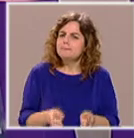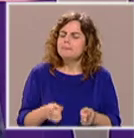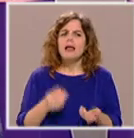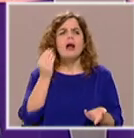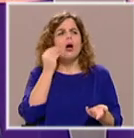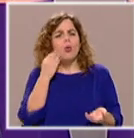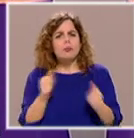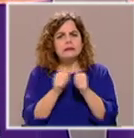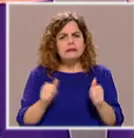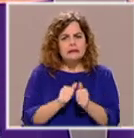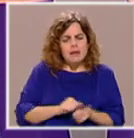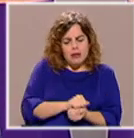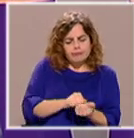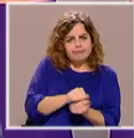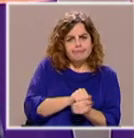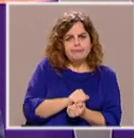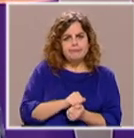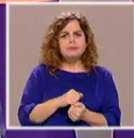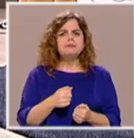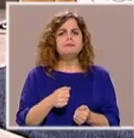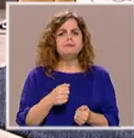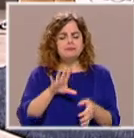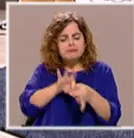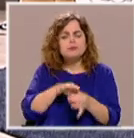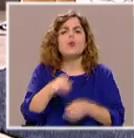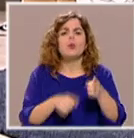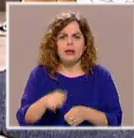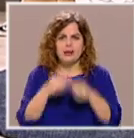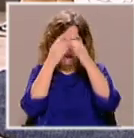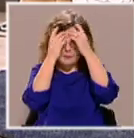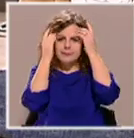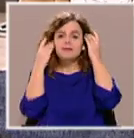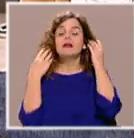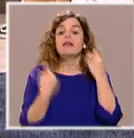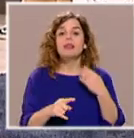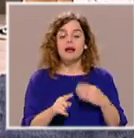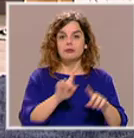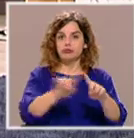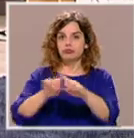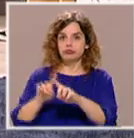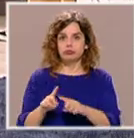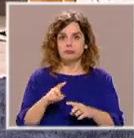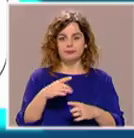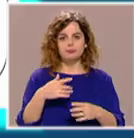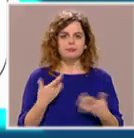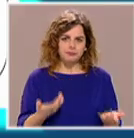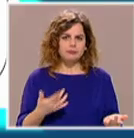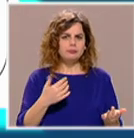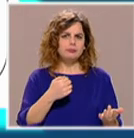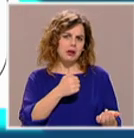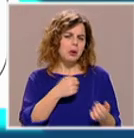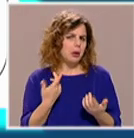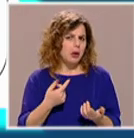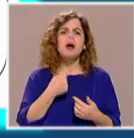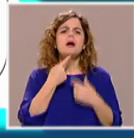é que o nosso sistema digestivo é constituído. O nosso sistema é constituído por um conjunto de órgãos. E desses órgãos fazem parte